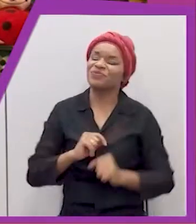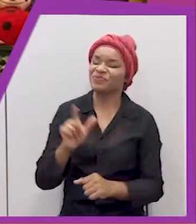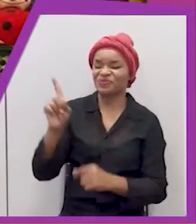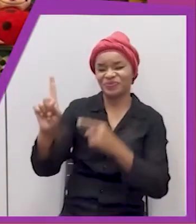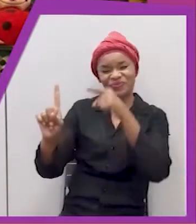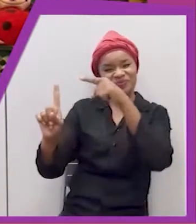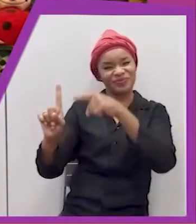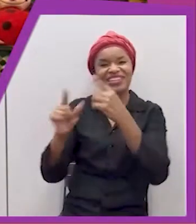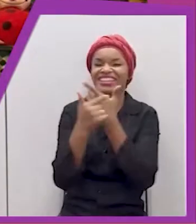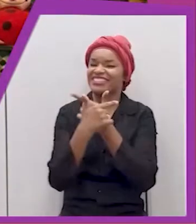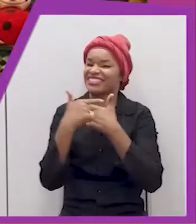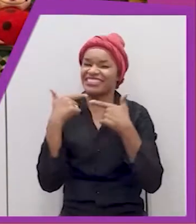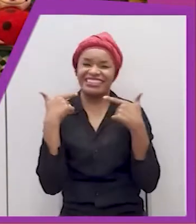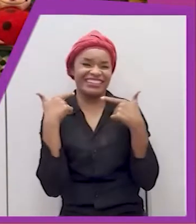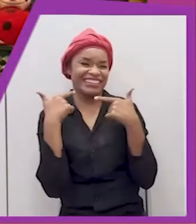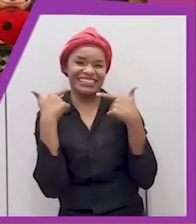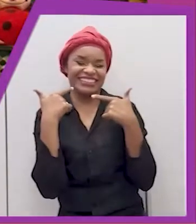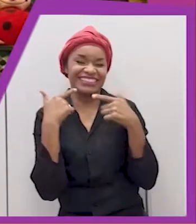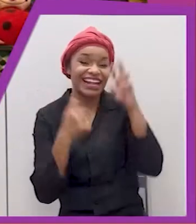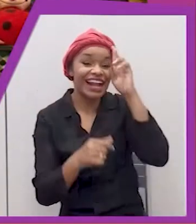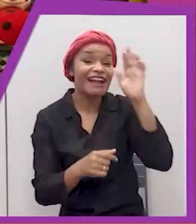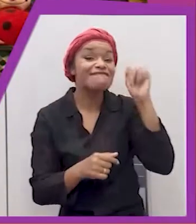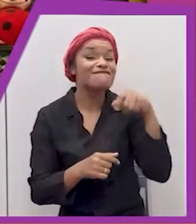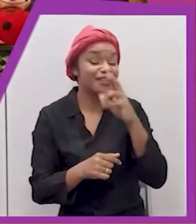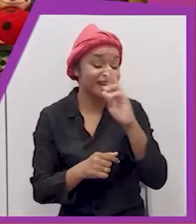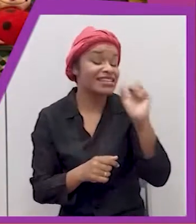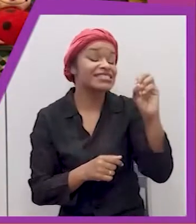seu Francisco respondeu